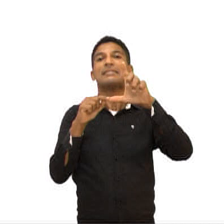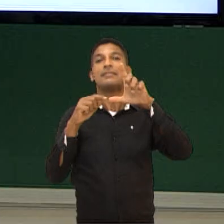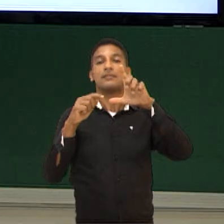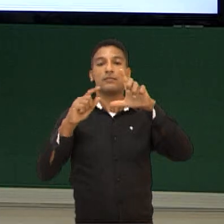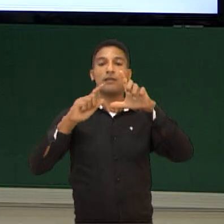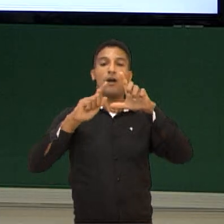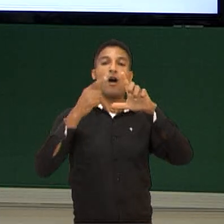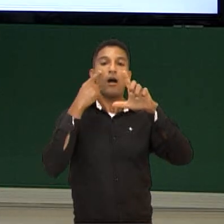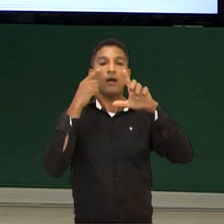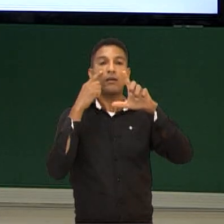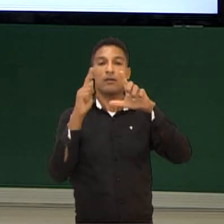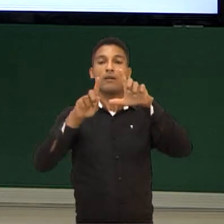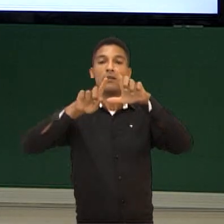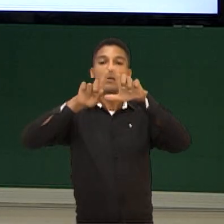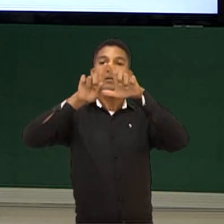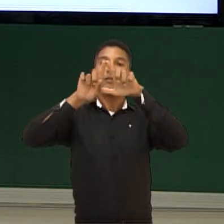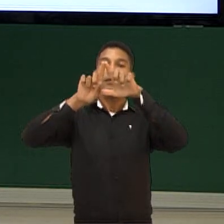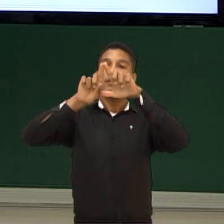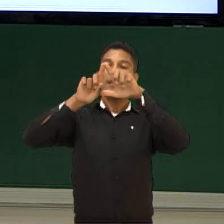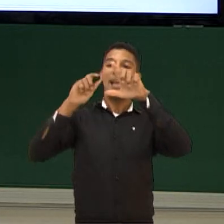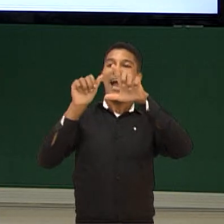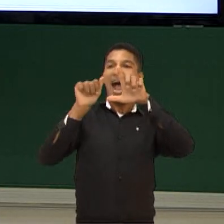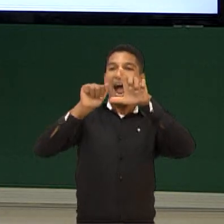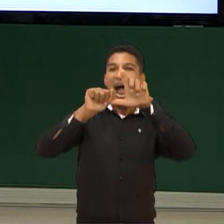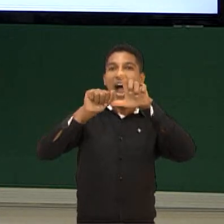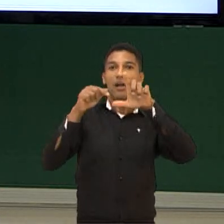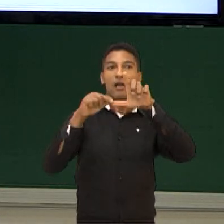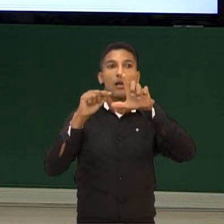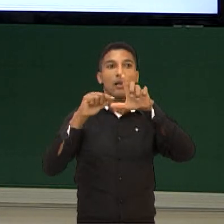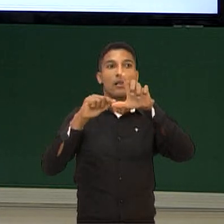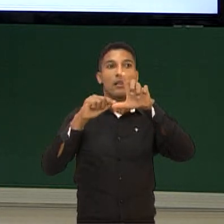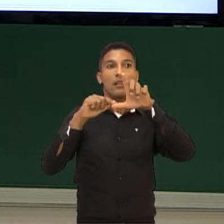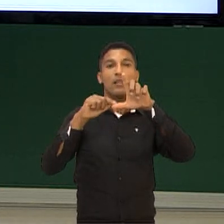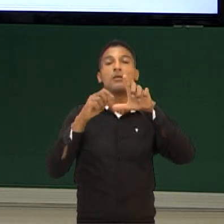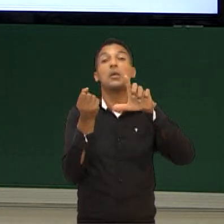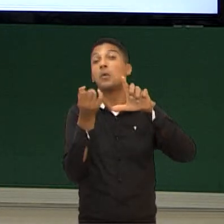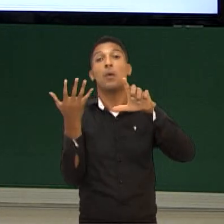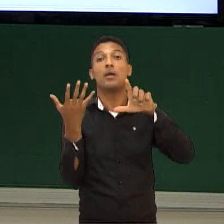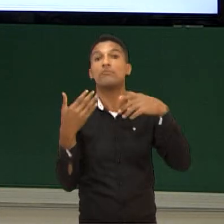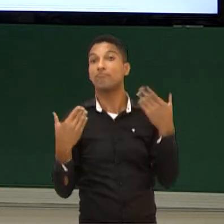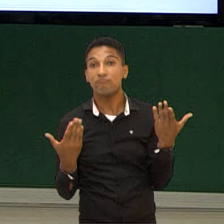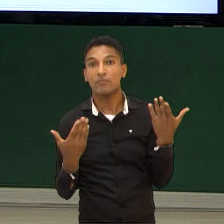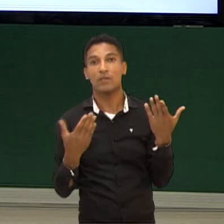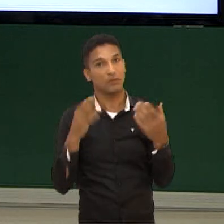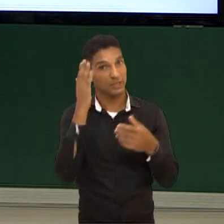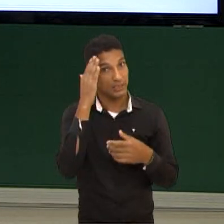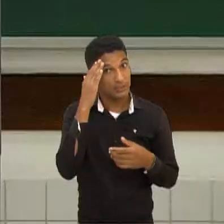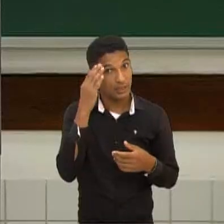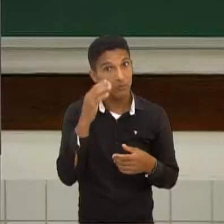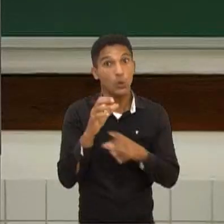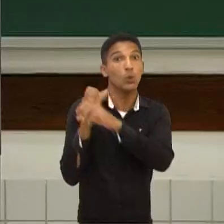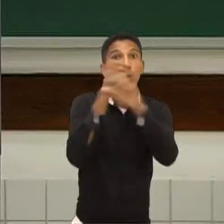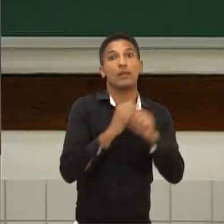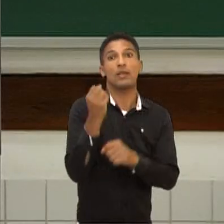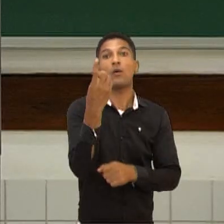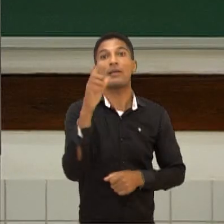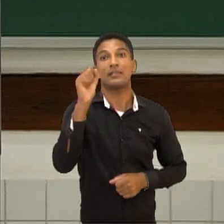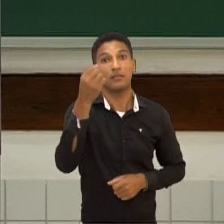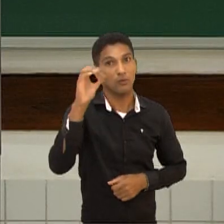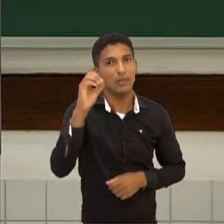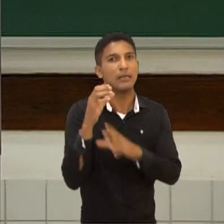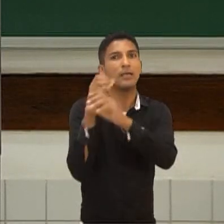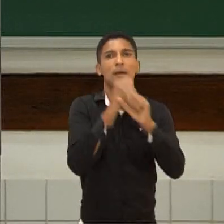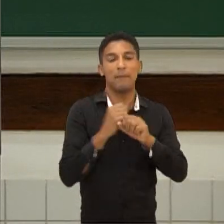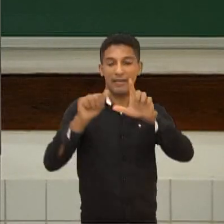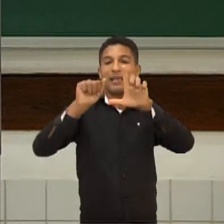soma dos ângulos internos de um triângulo é 180 graus, eu quero que vocês me digam quem que é o ângulo A